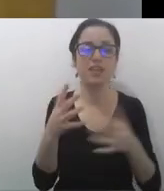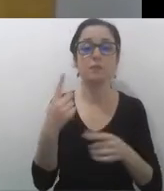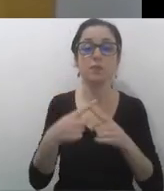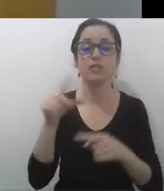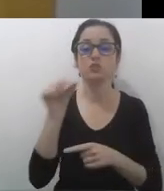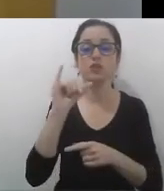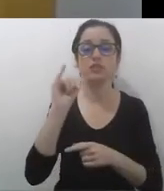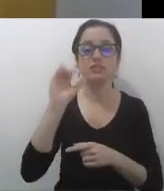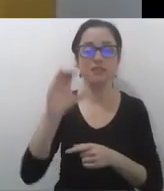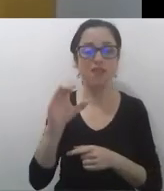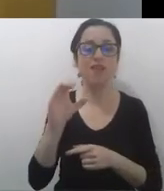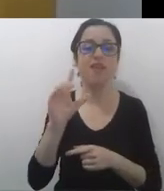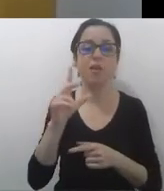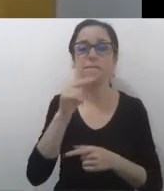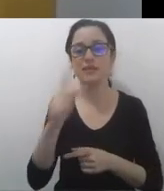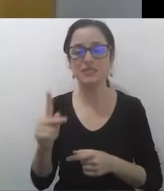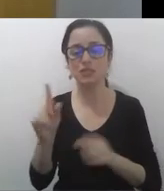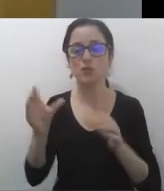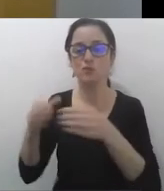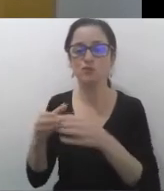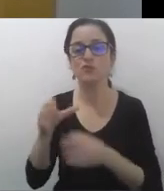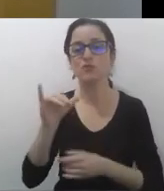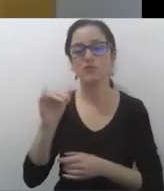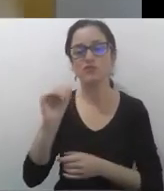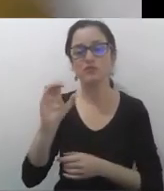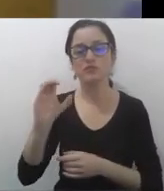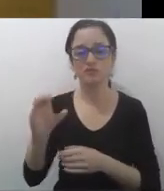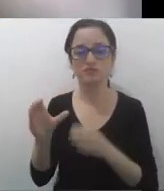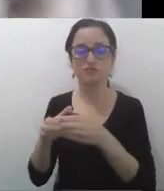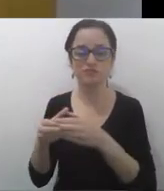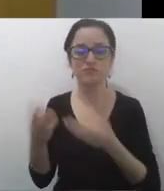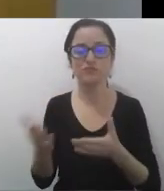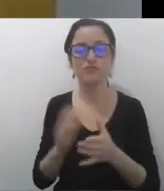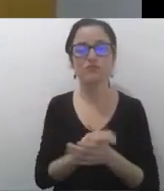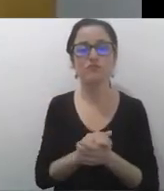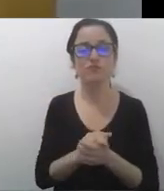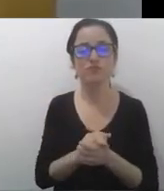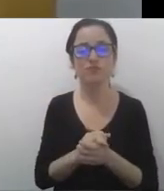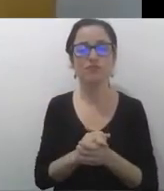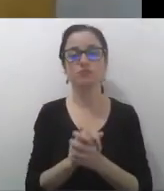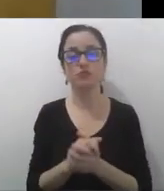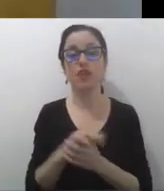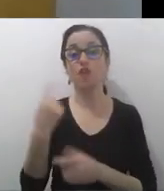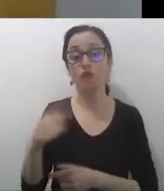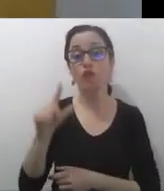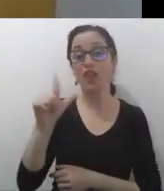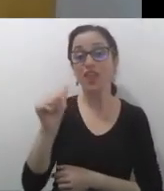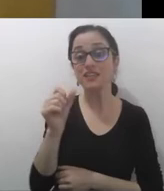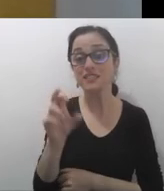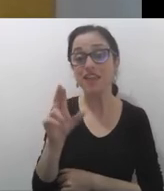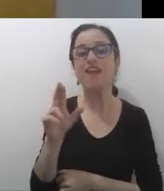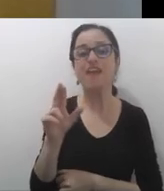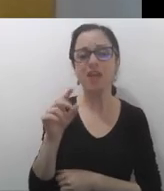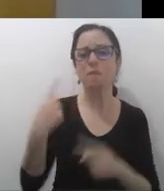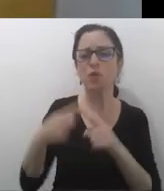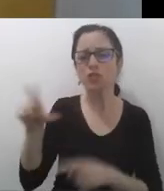complicado, porque você vê que quem é escolhido no IAC para ser o presidente da congregação do IAC foi o Lazar